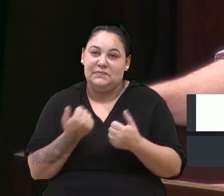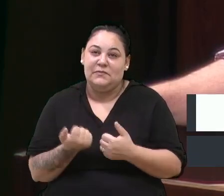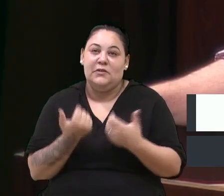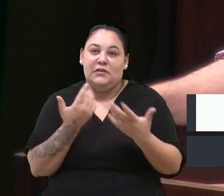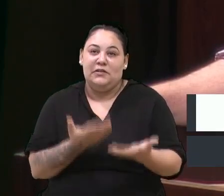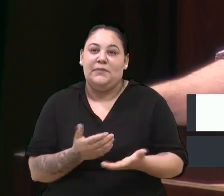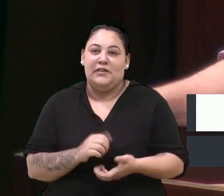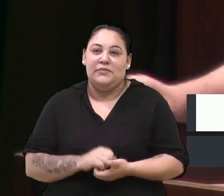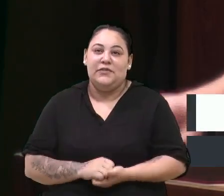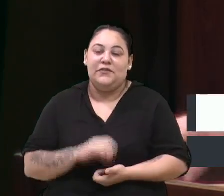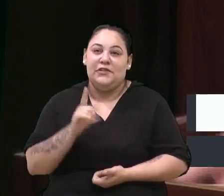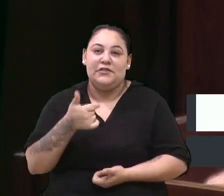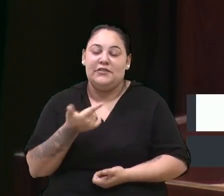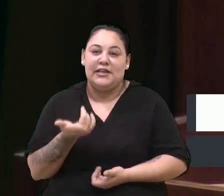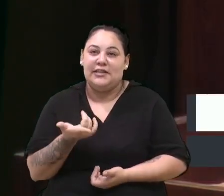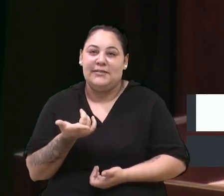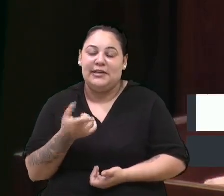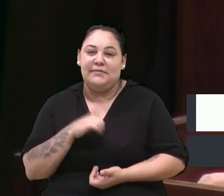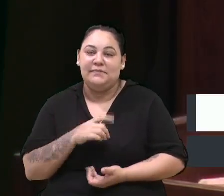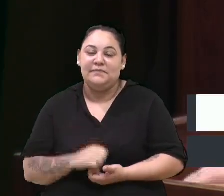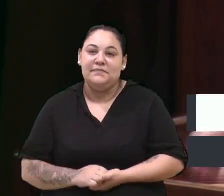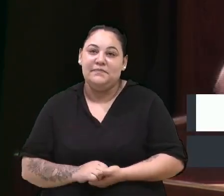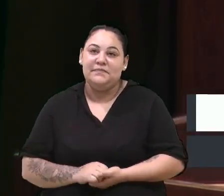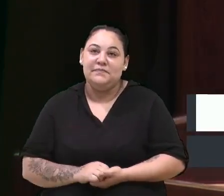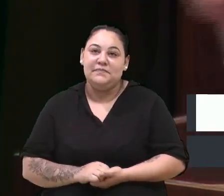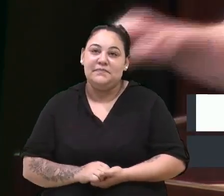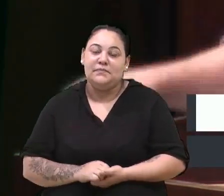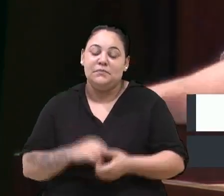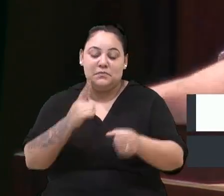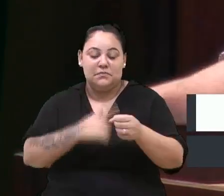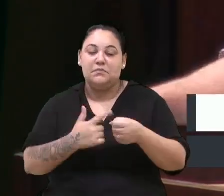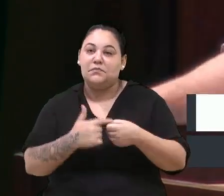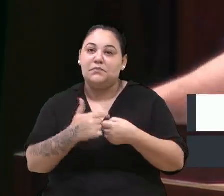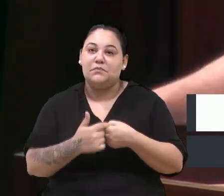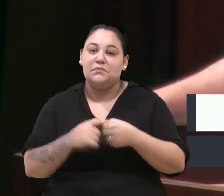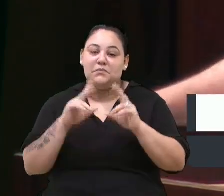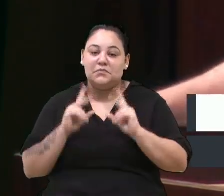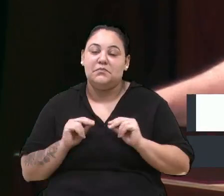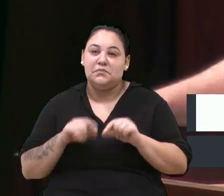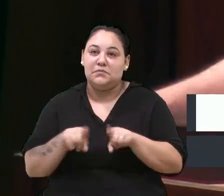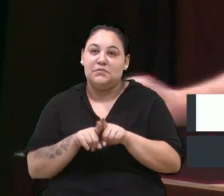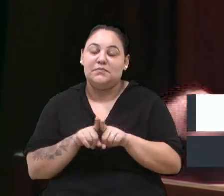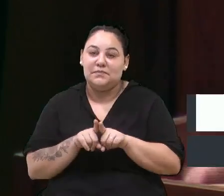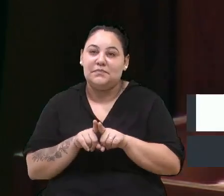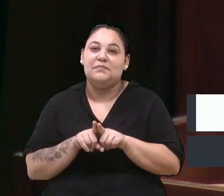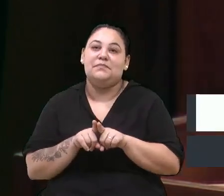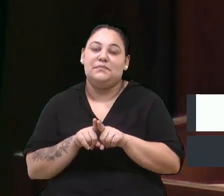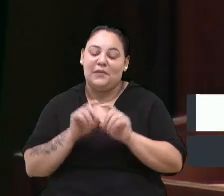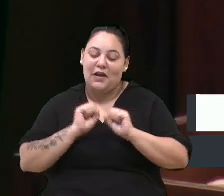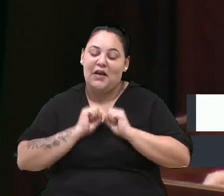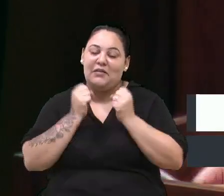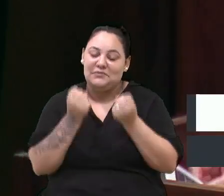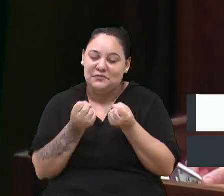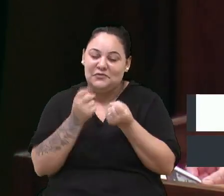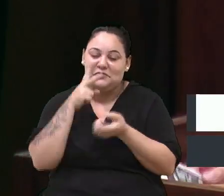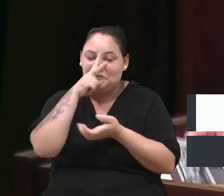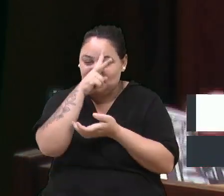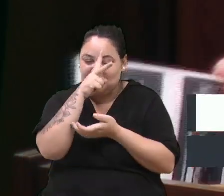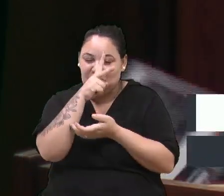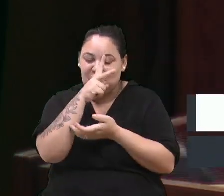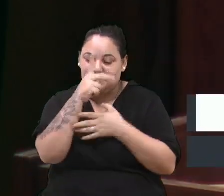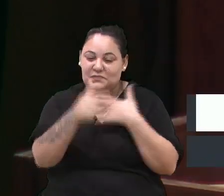honra a toda a nossa cidade. A cidade que é conhecida, inclusive, pela força do trabalho da nossa